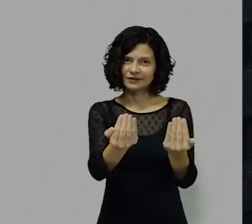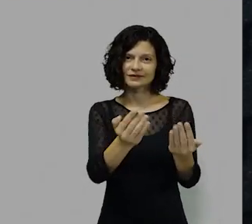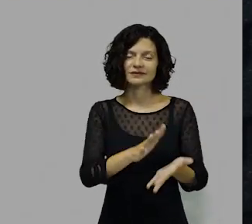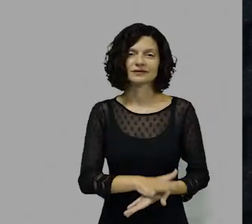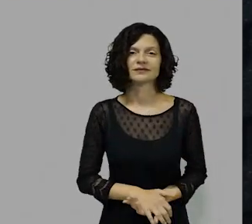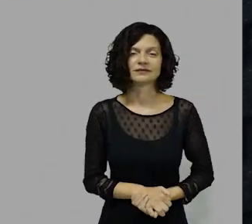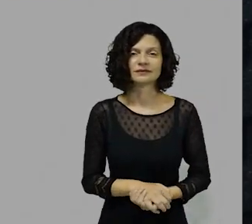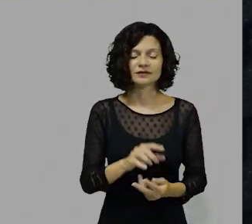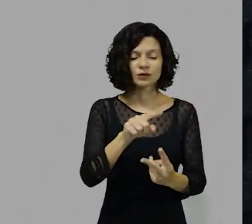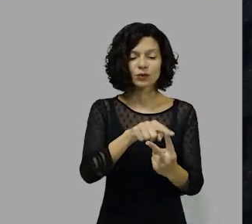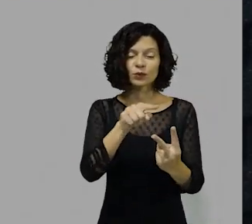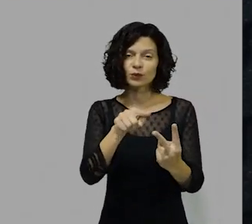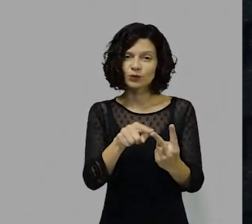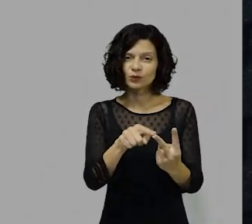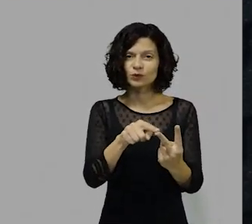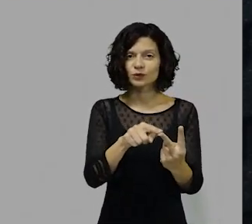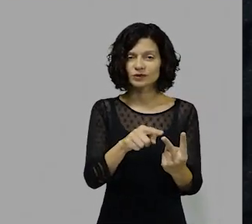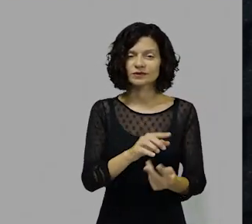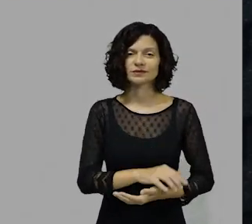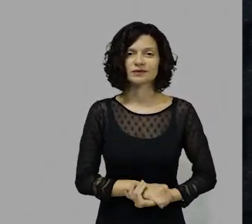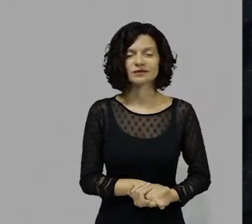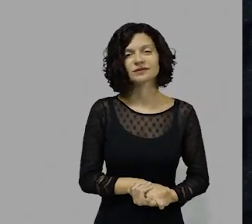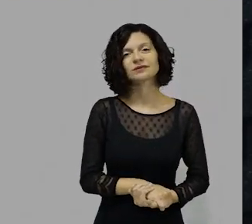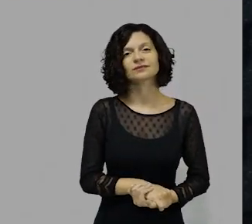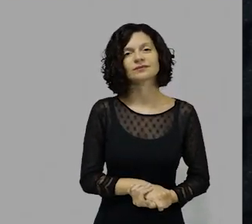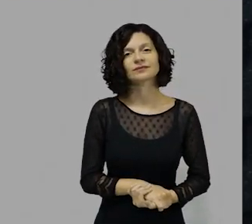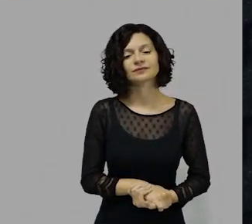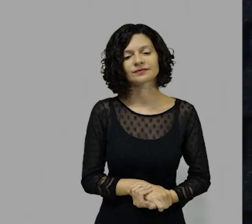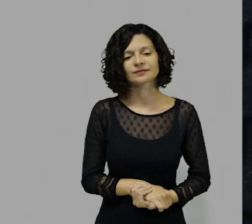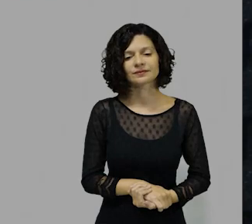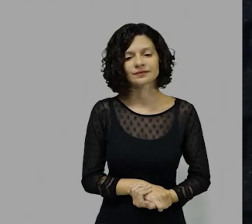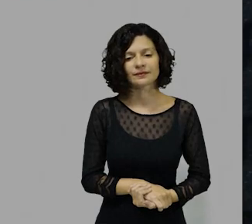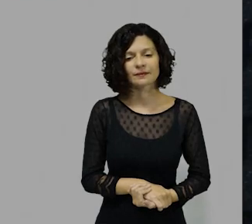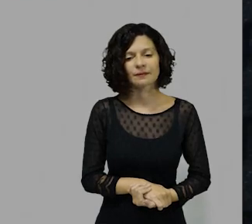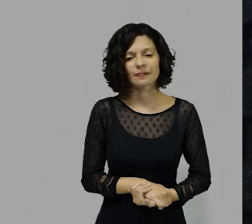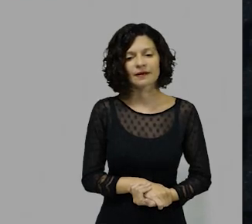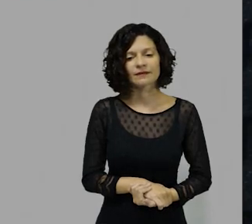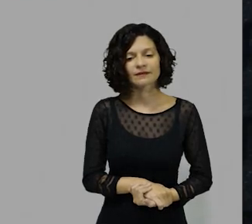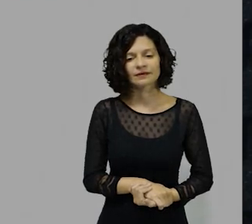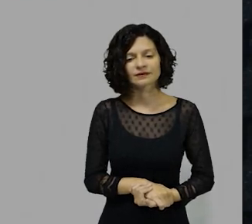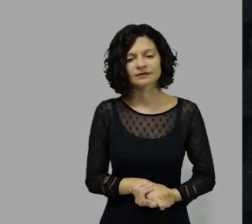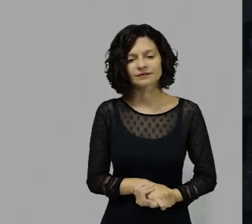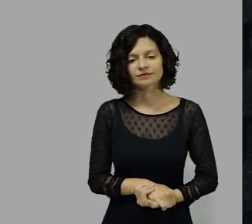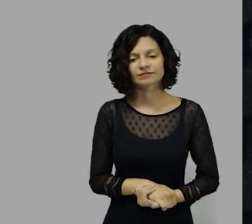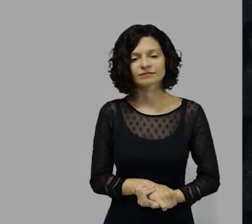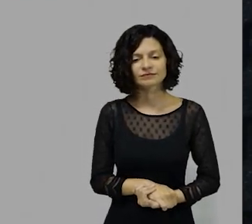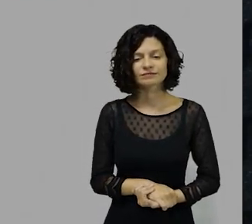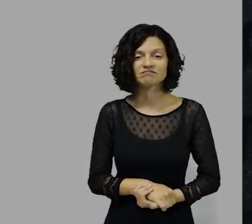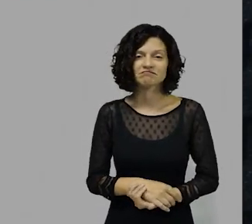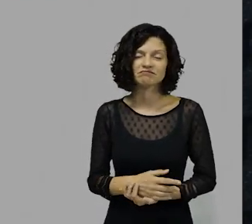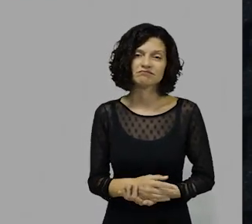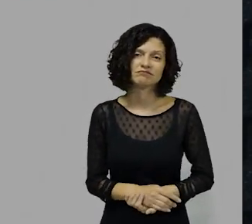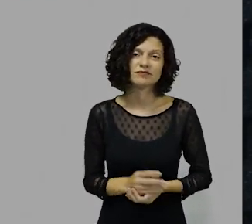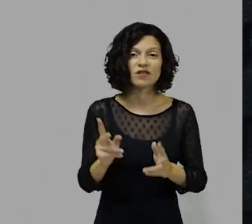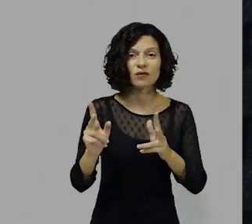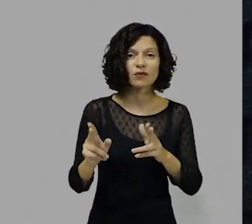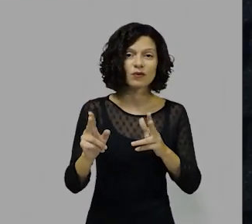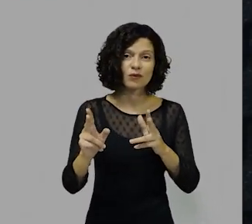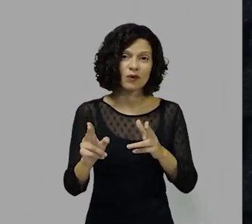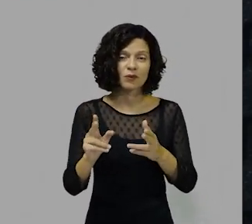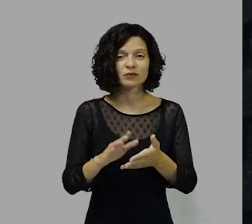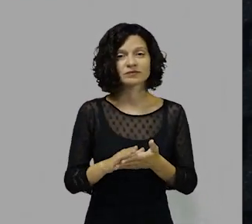duas pessoas. In the same way or likewise significa da mesma forma ou da mesma maneira.